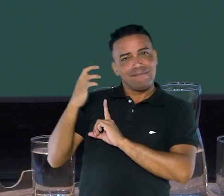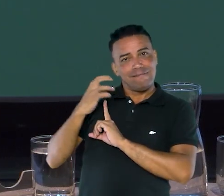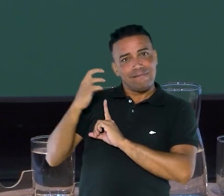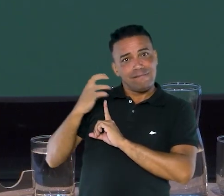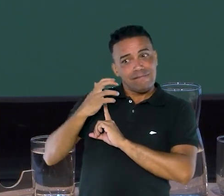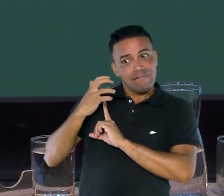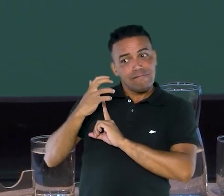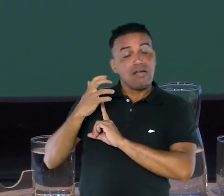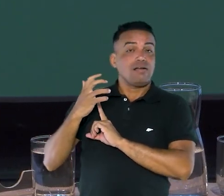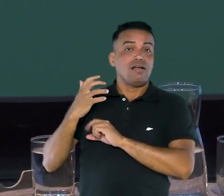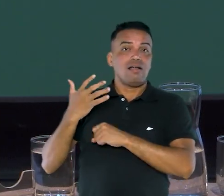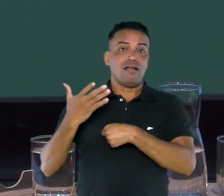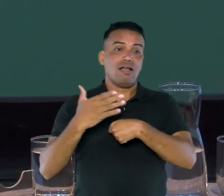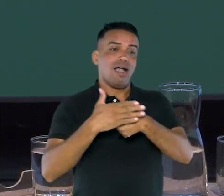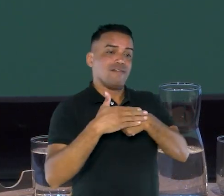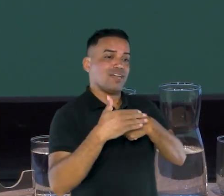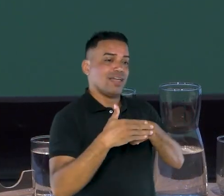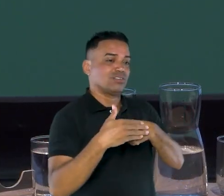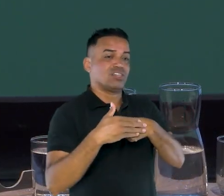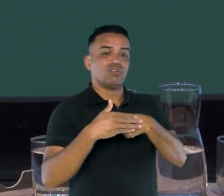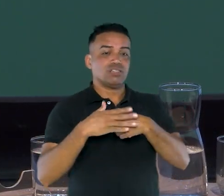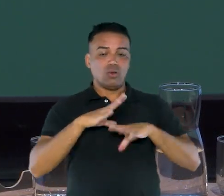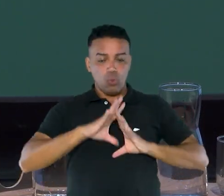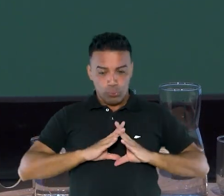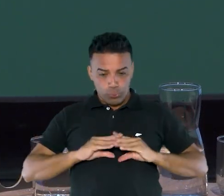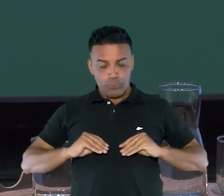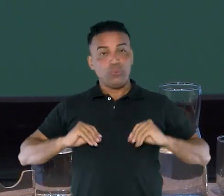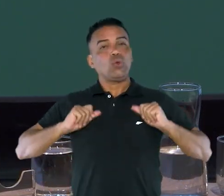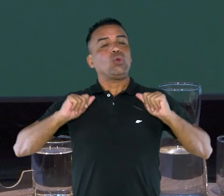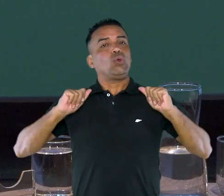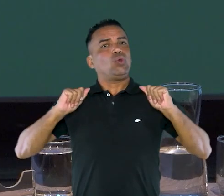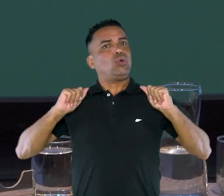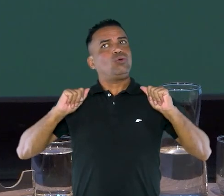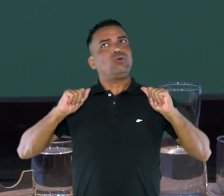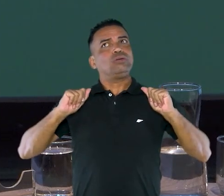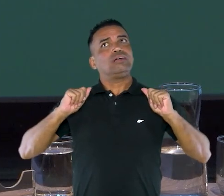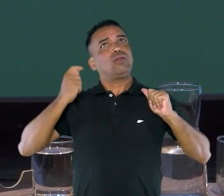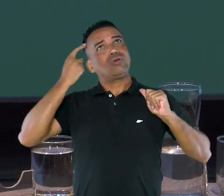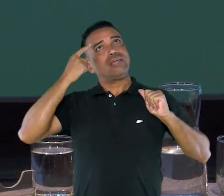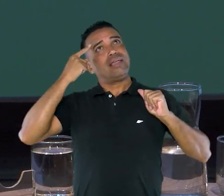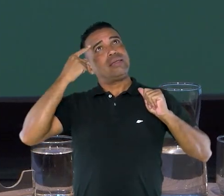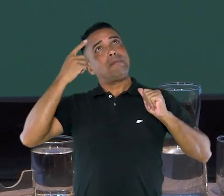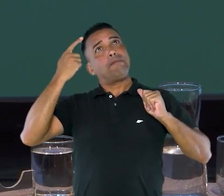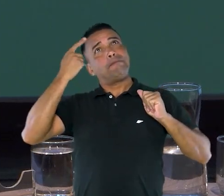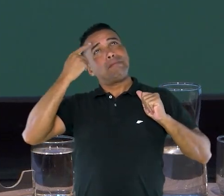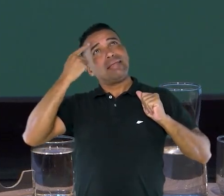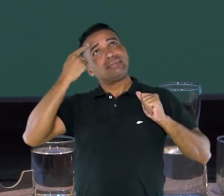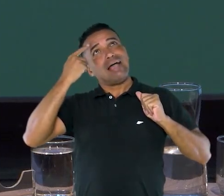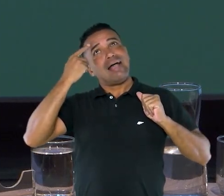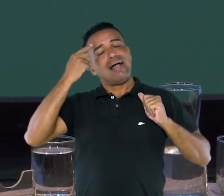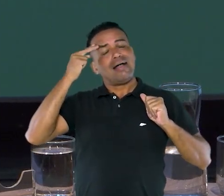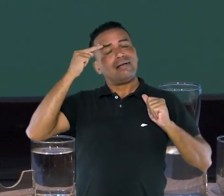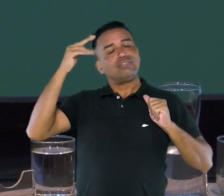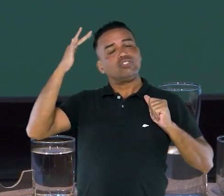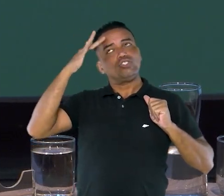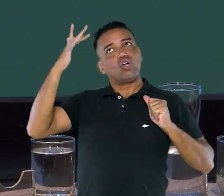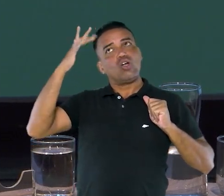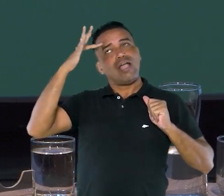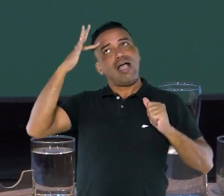afetado, afetos que você não digere, não elabora, não consegue pensar, não consegue